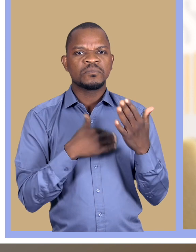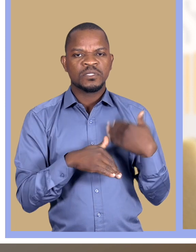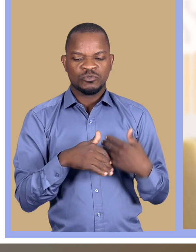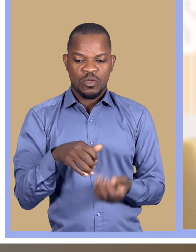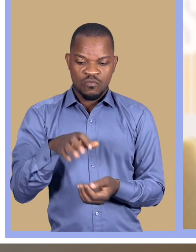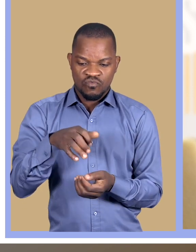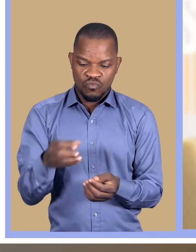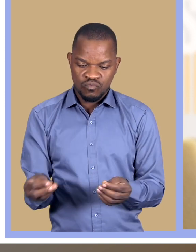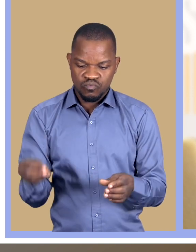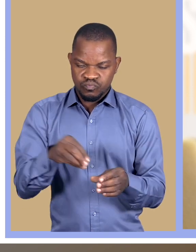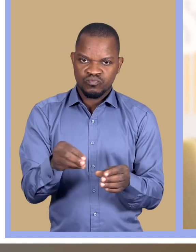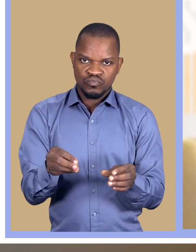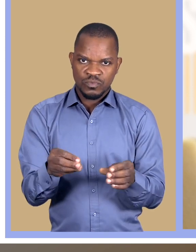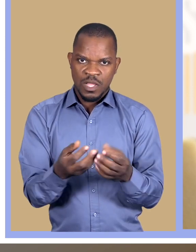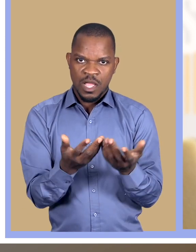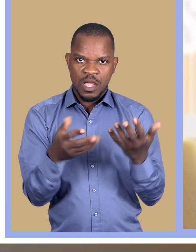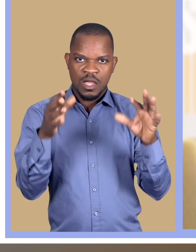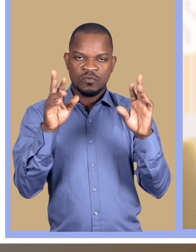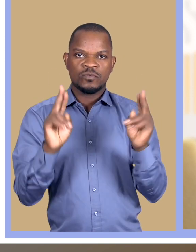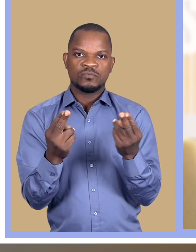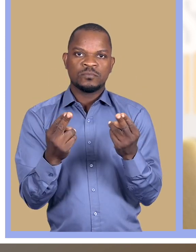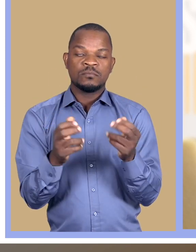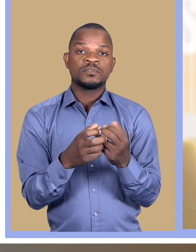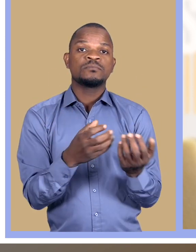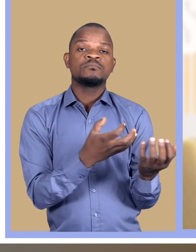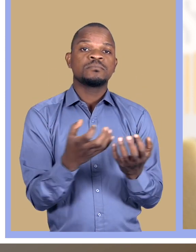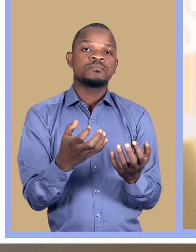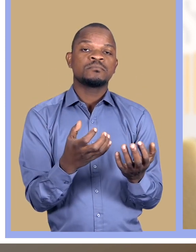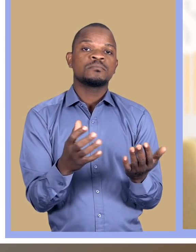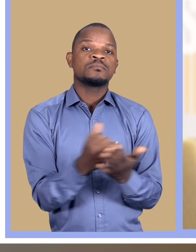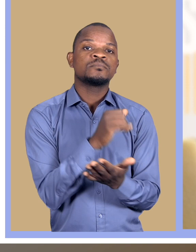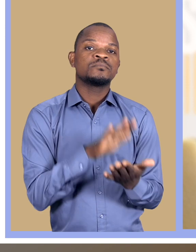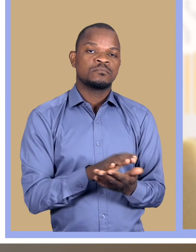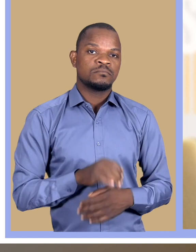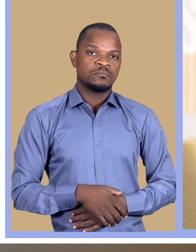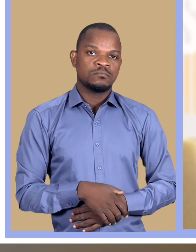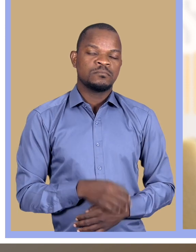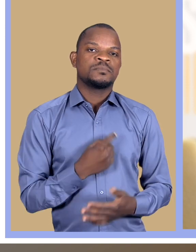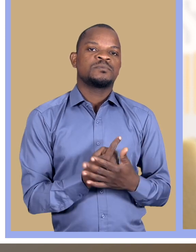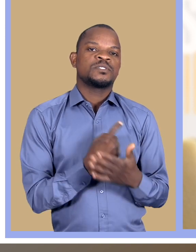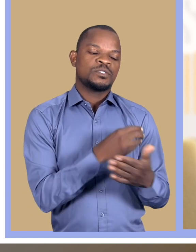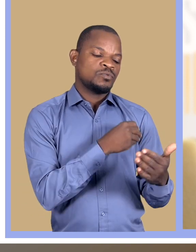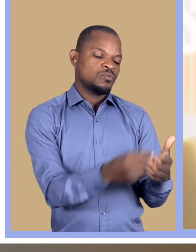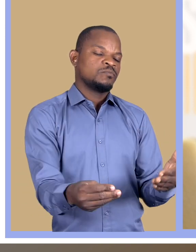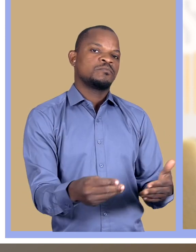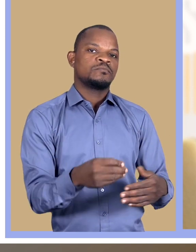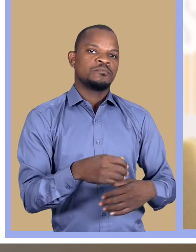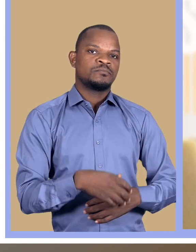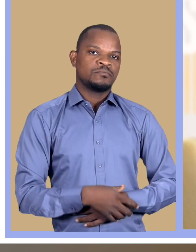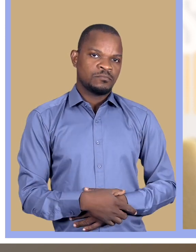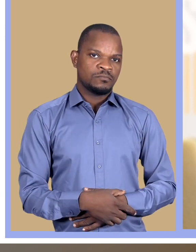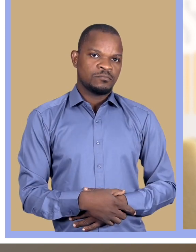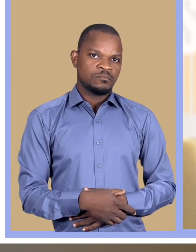de mangal. E mudas de mangal são adquiridas por compra. Não é que se vai injetar